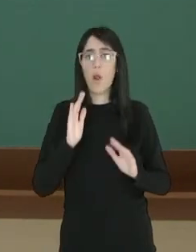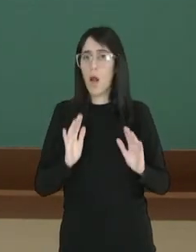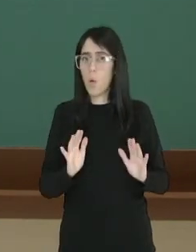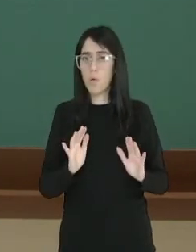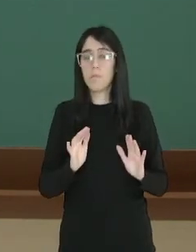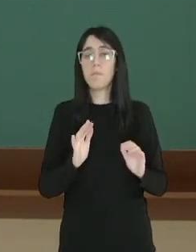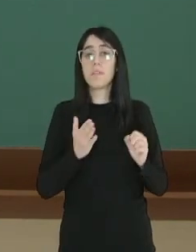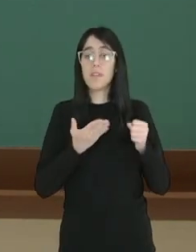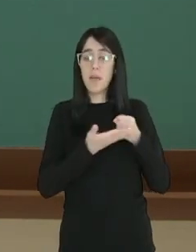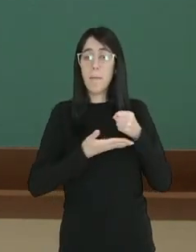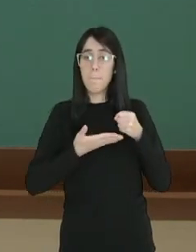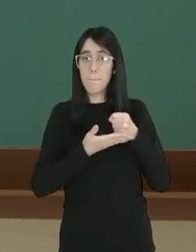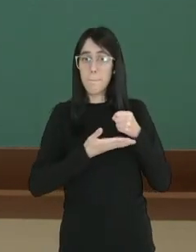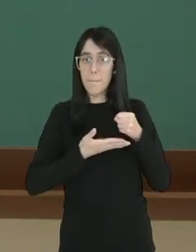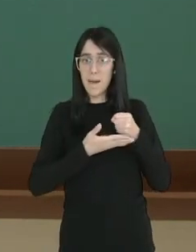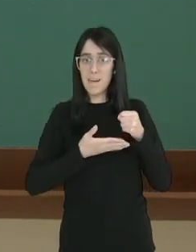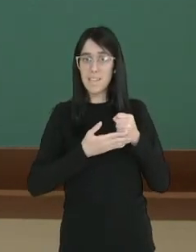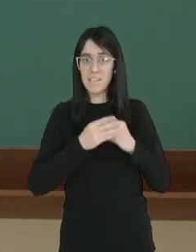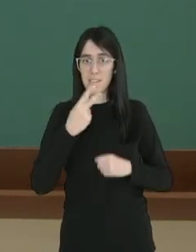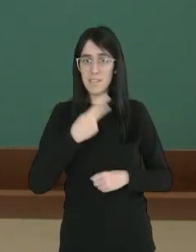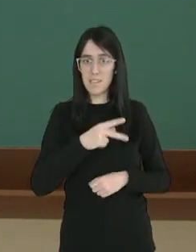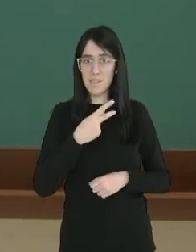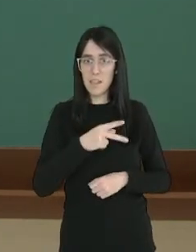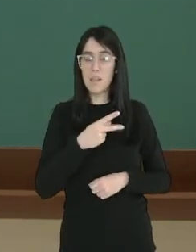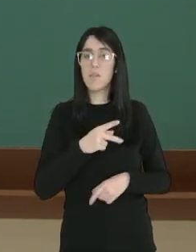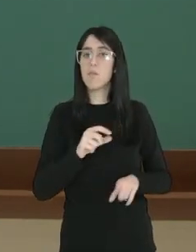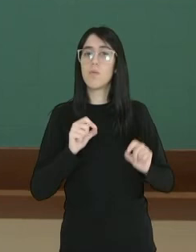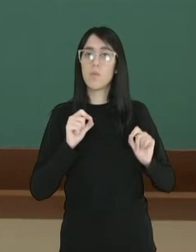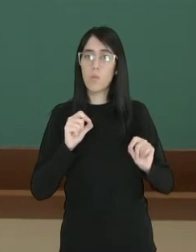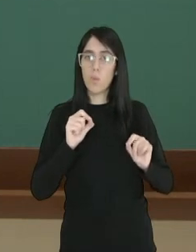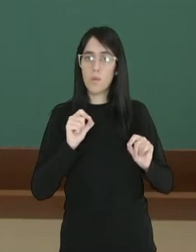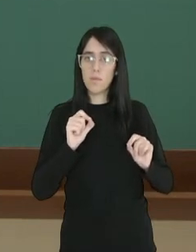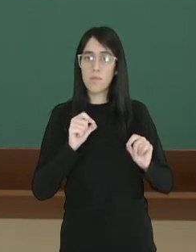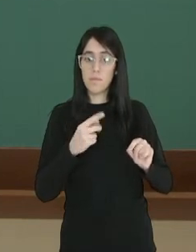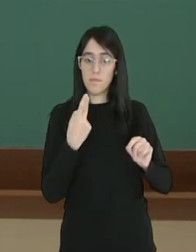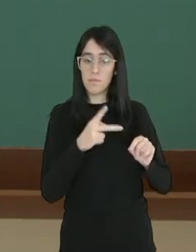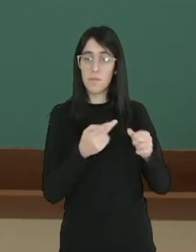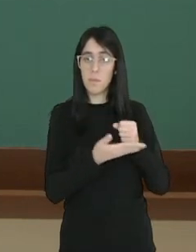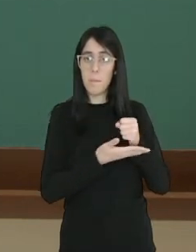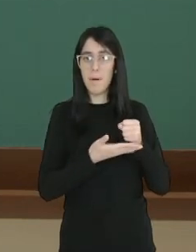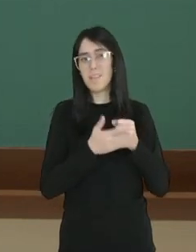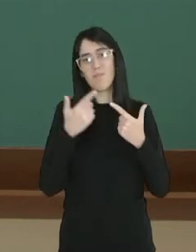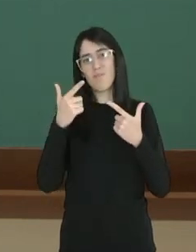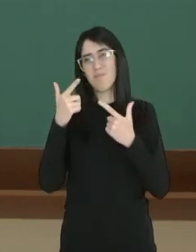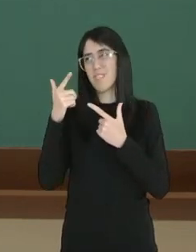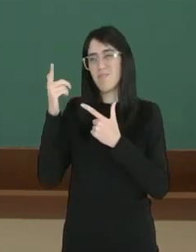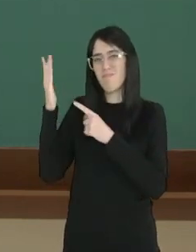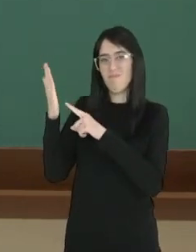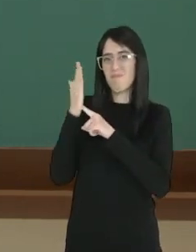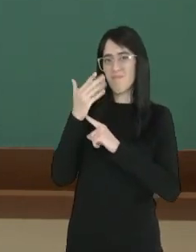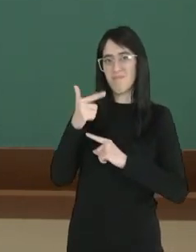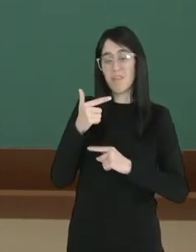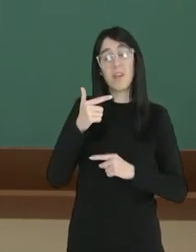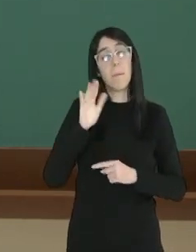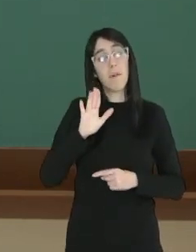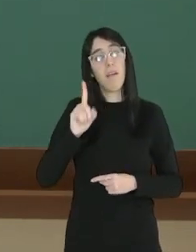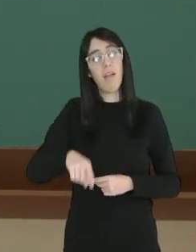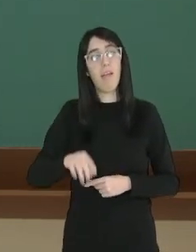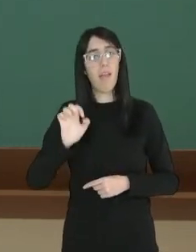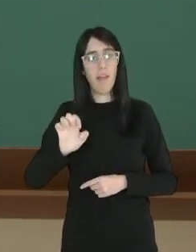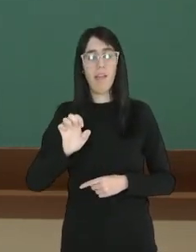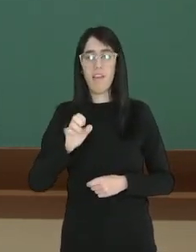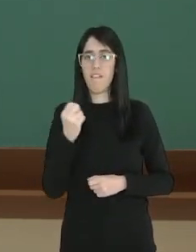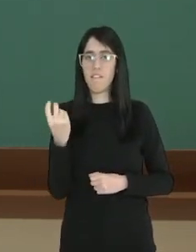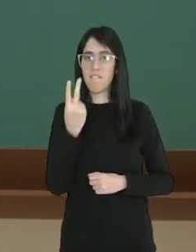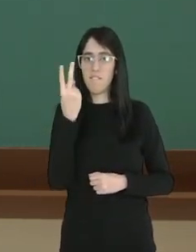a base aqui obrigatoriamente não aparece, mas a gente tem que saber que é a constante e, que tem valor